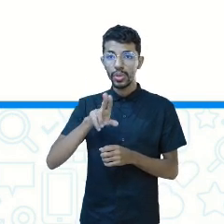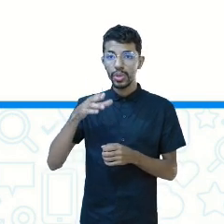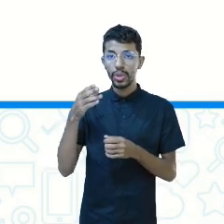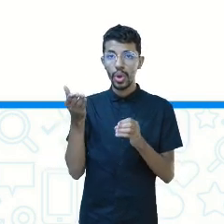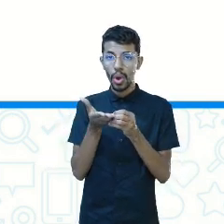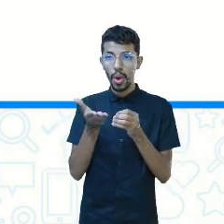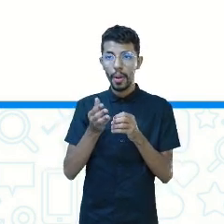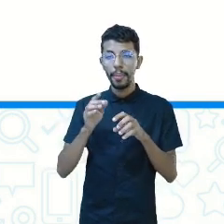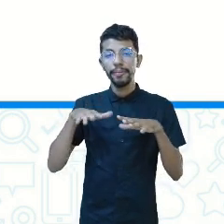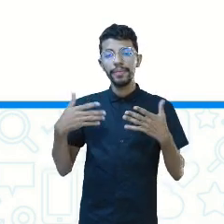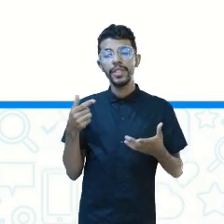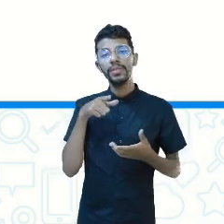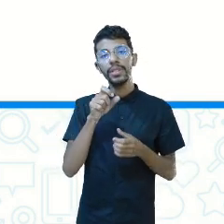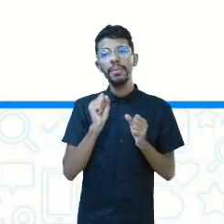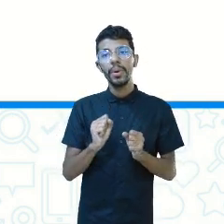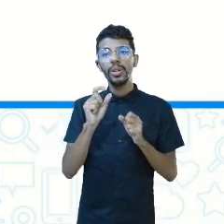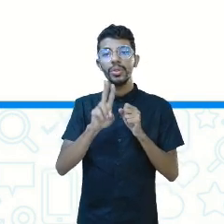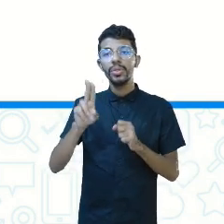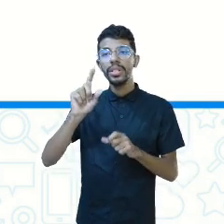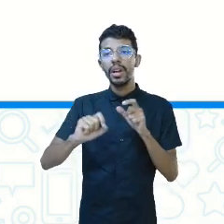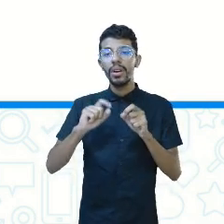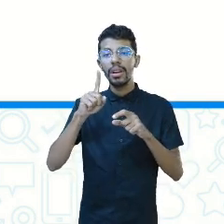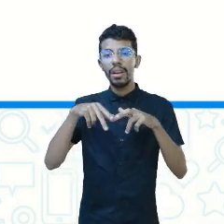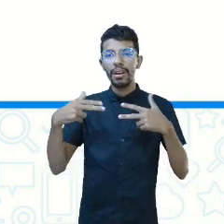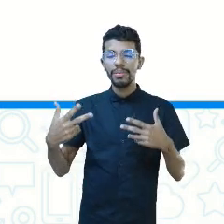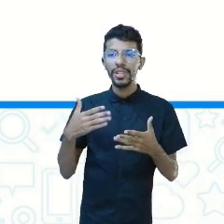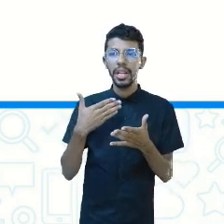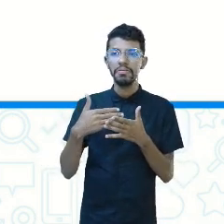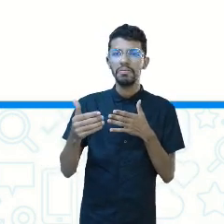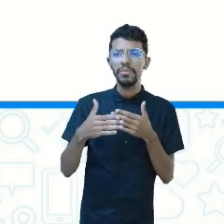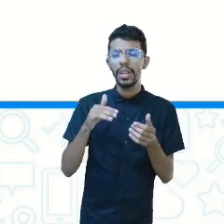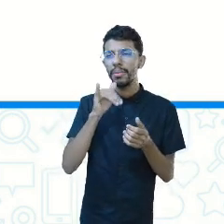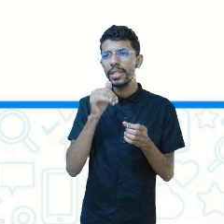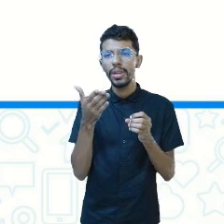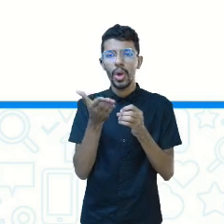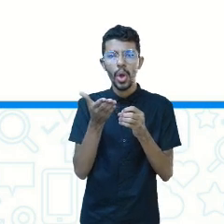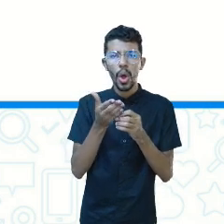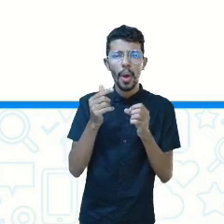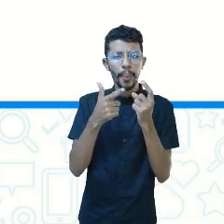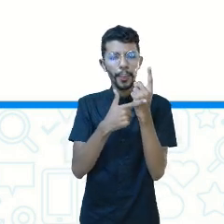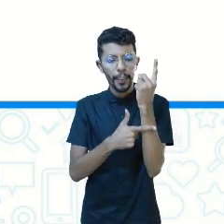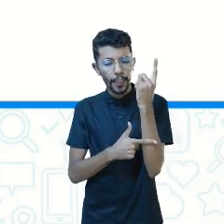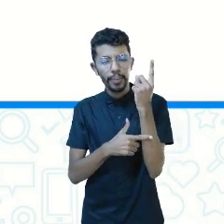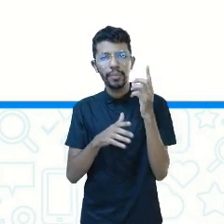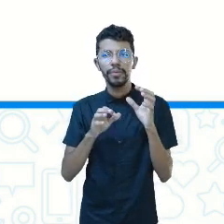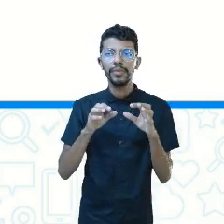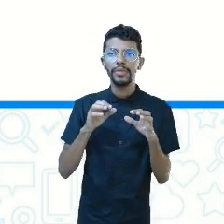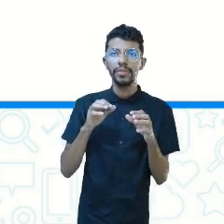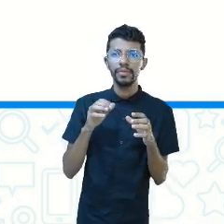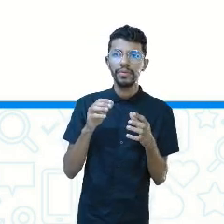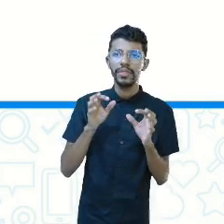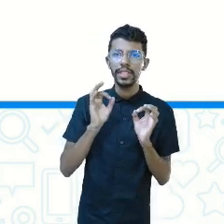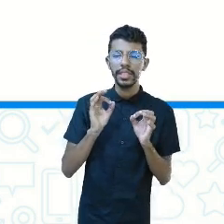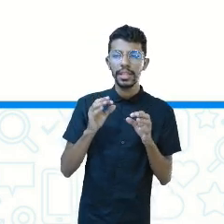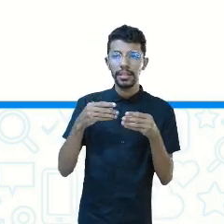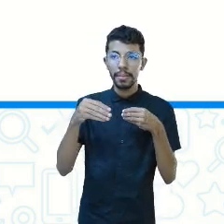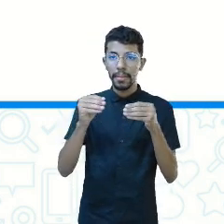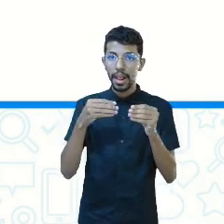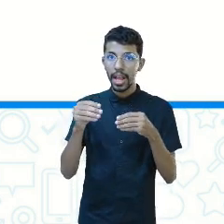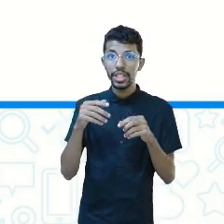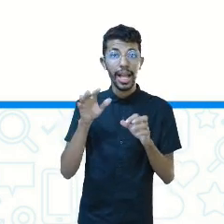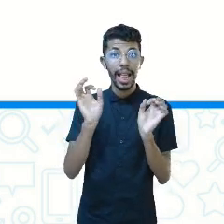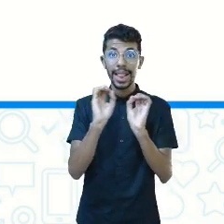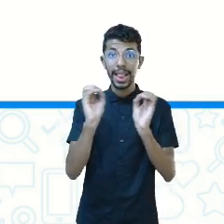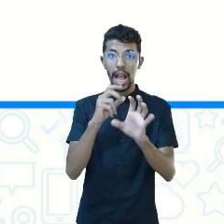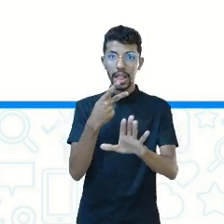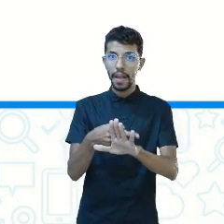mão, é bom um objeto um pouco maior, né? Um copo, uma garrafinha descartável, nada de vidro, para